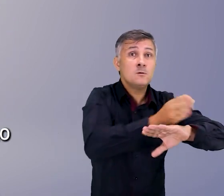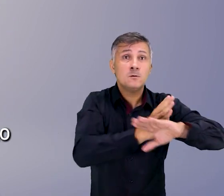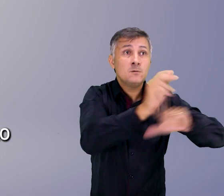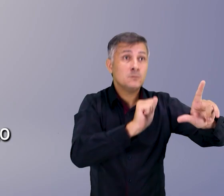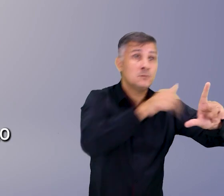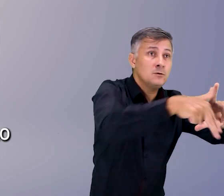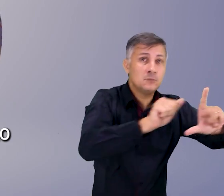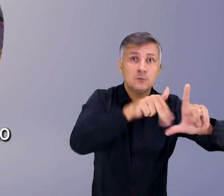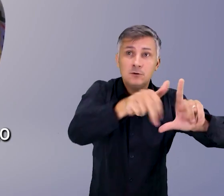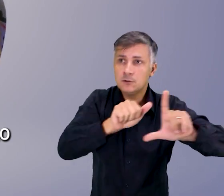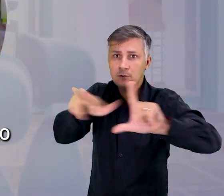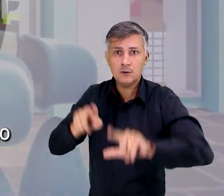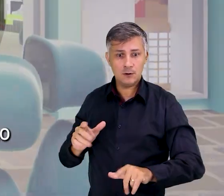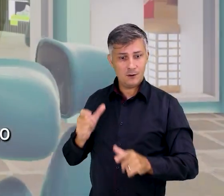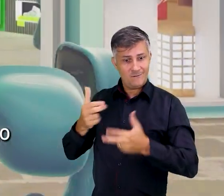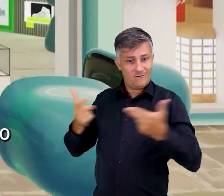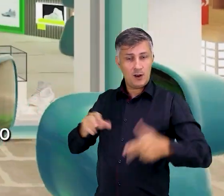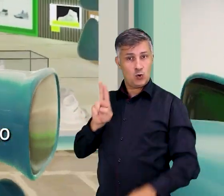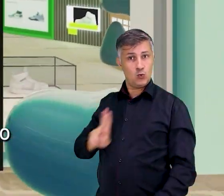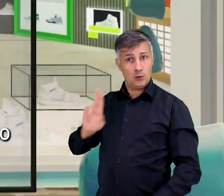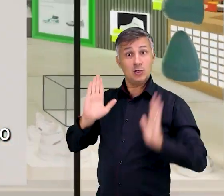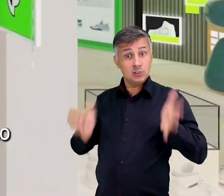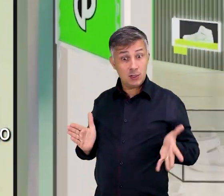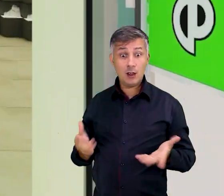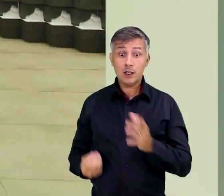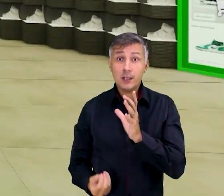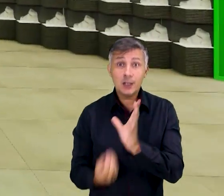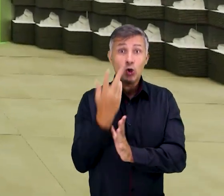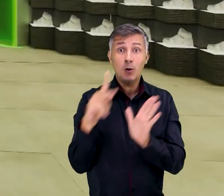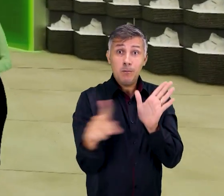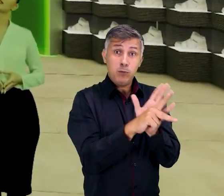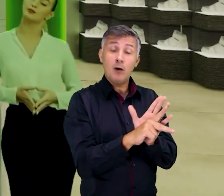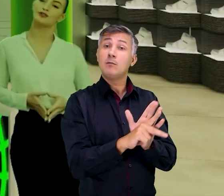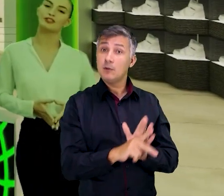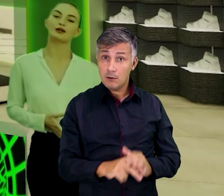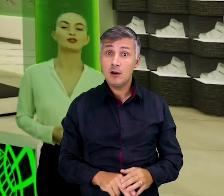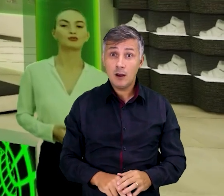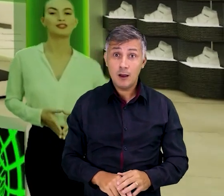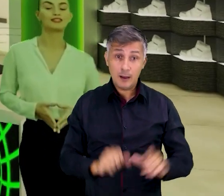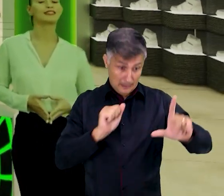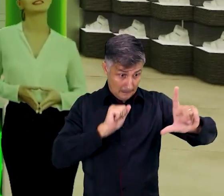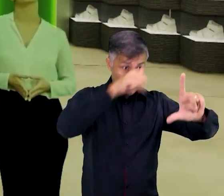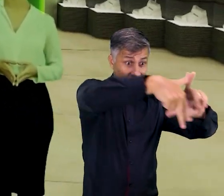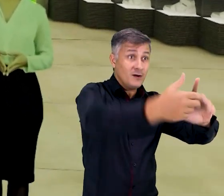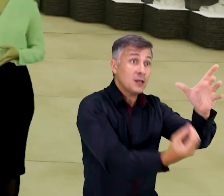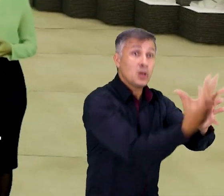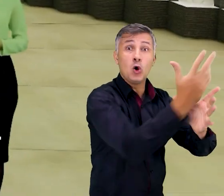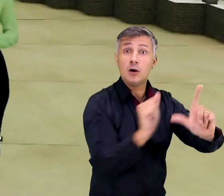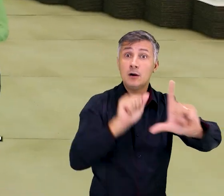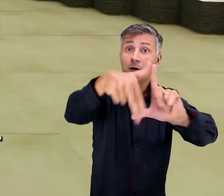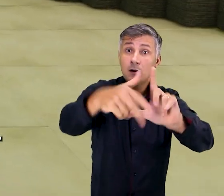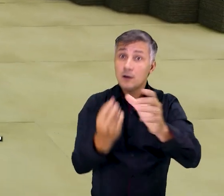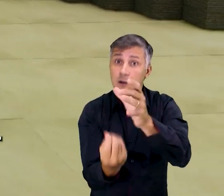tantos usuários que todas as grandes marcas de bem de consumo já criaram as suas realidades em metaverso. E assim,